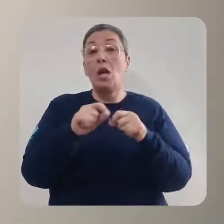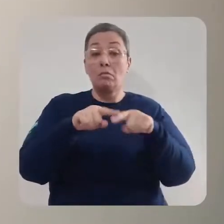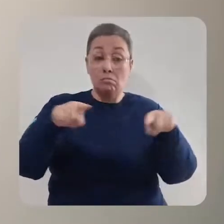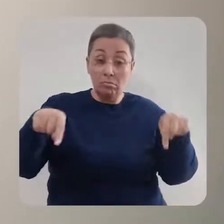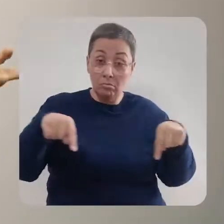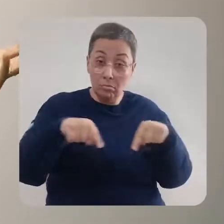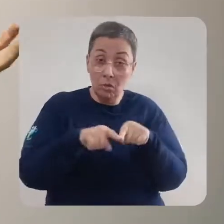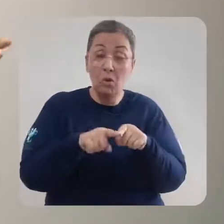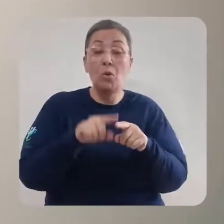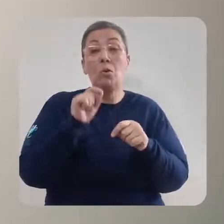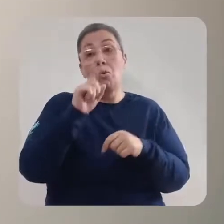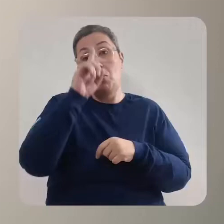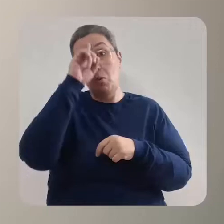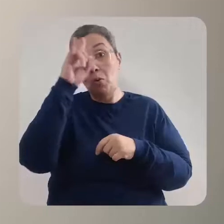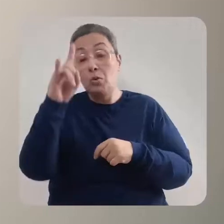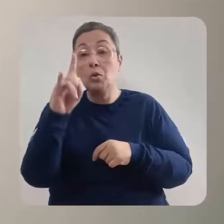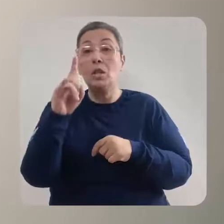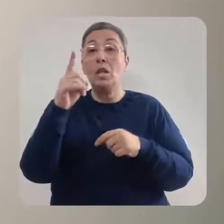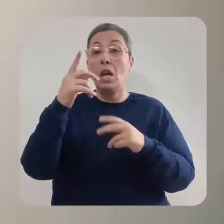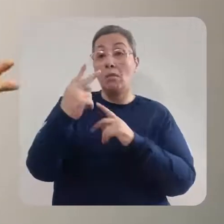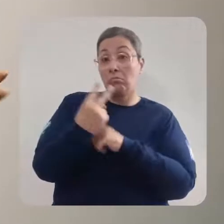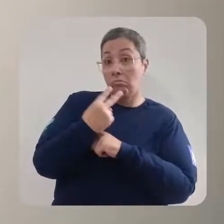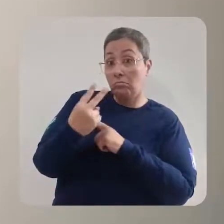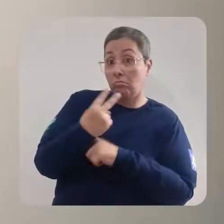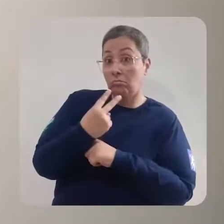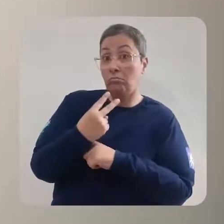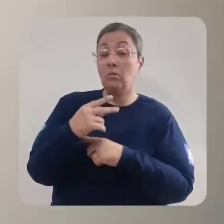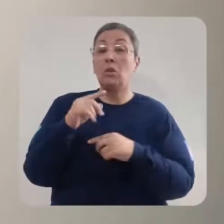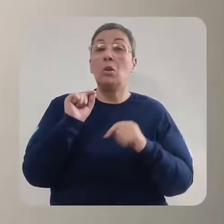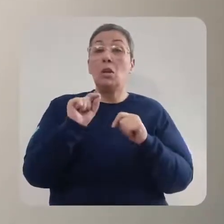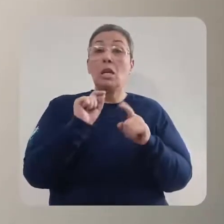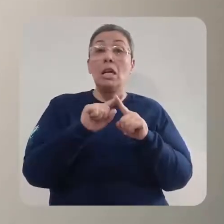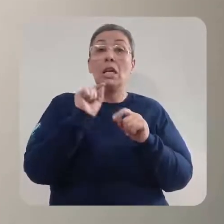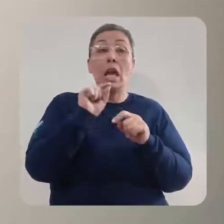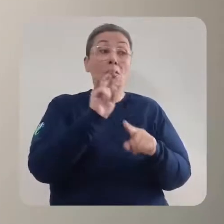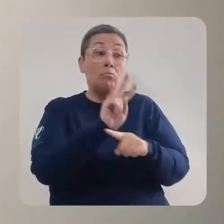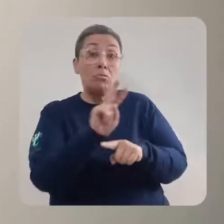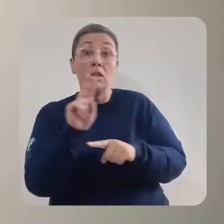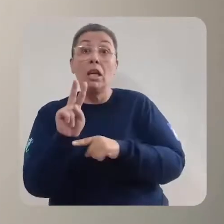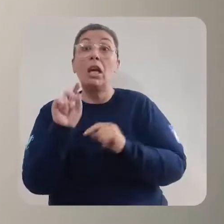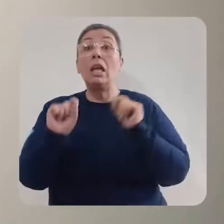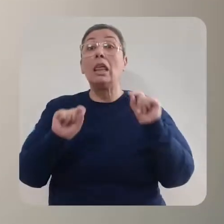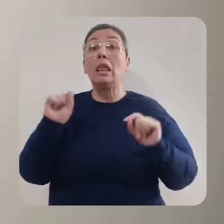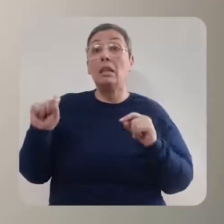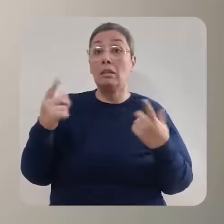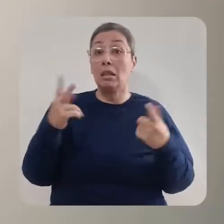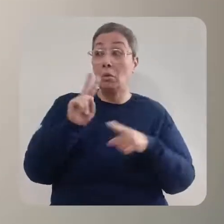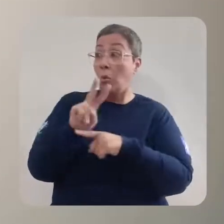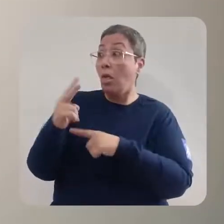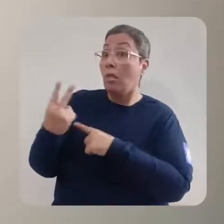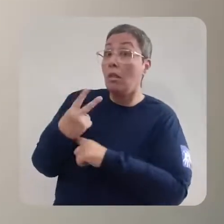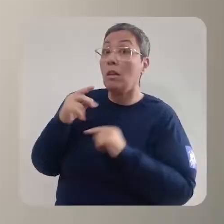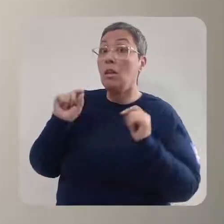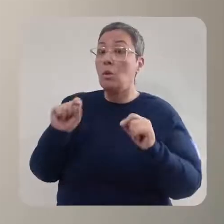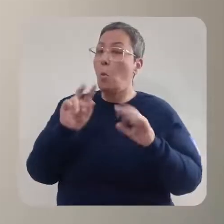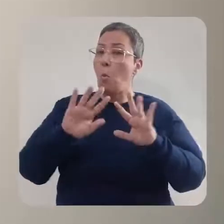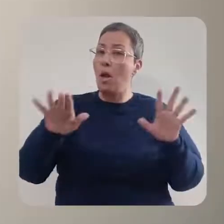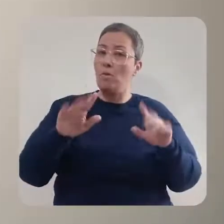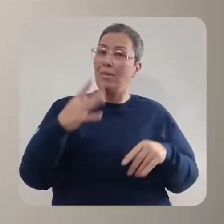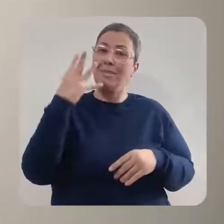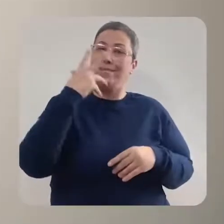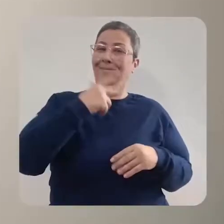na sala, o dia do autocuidado, quem cuida de quem, né? E aí não é o dia